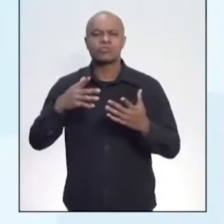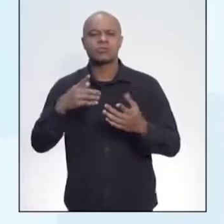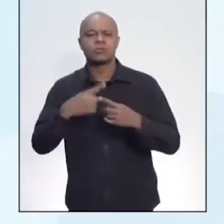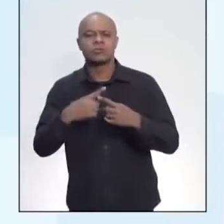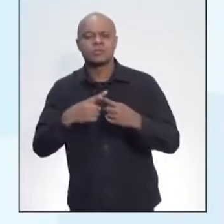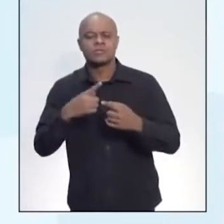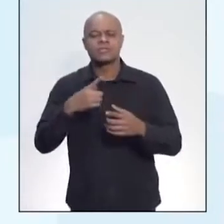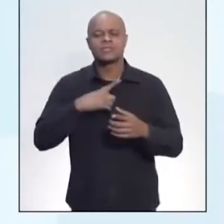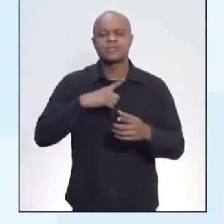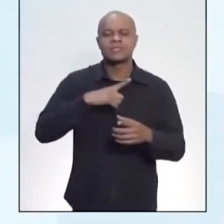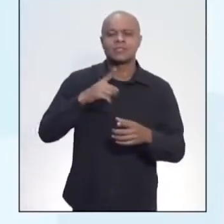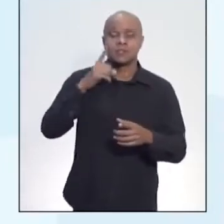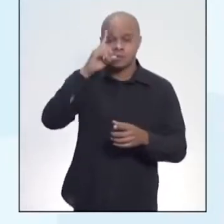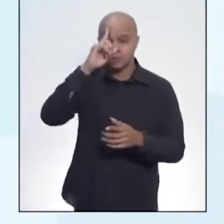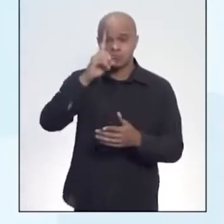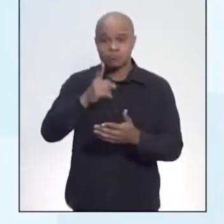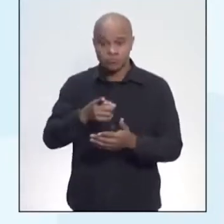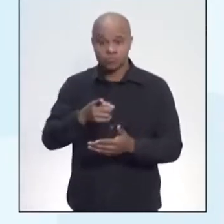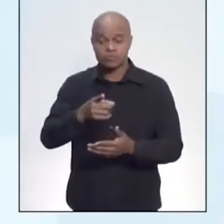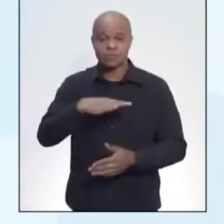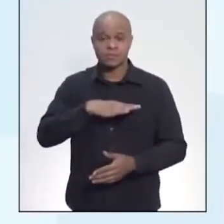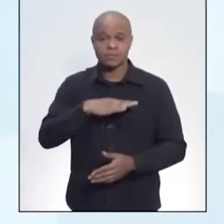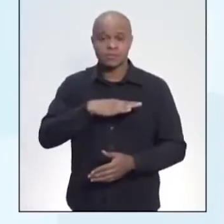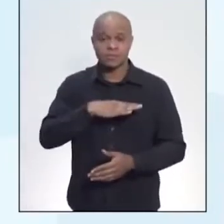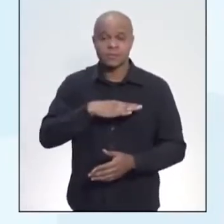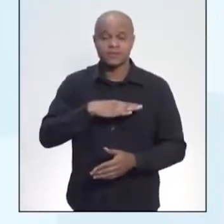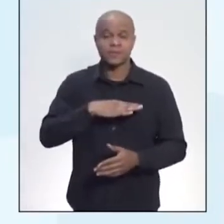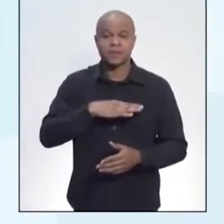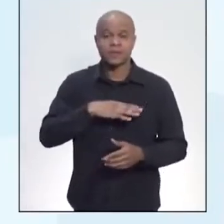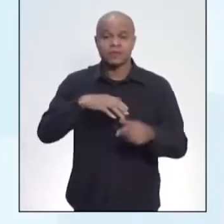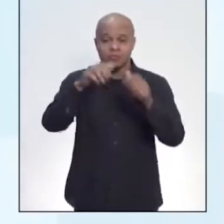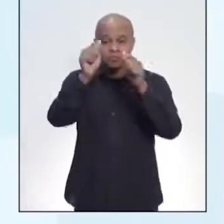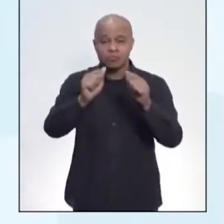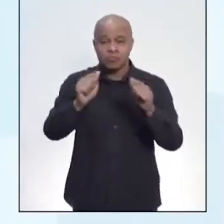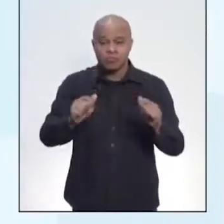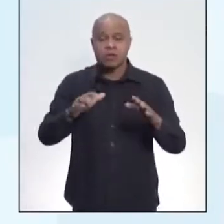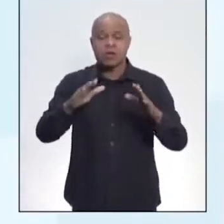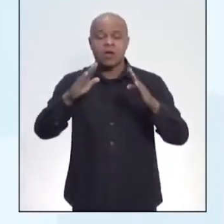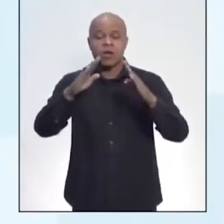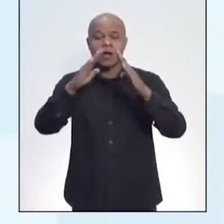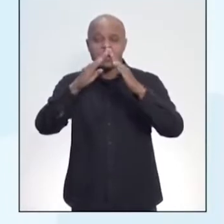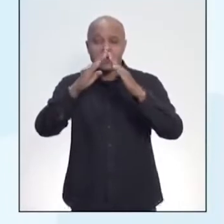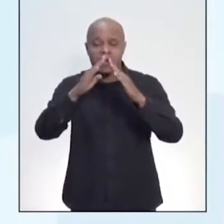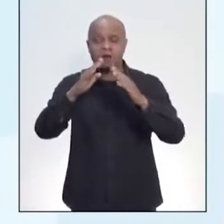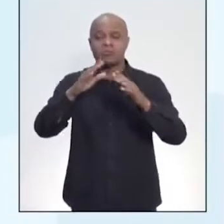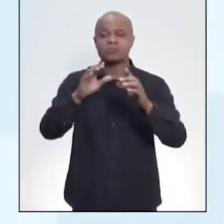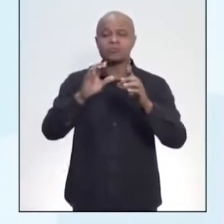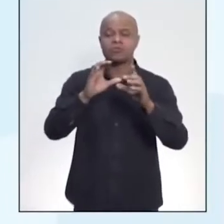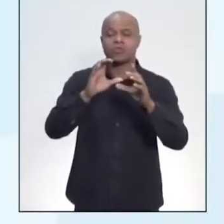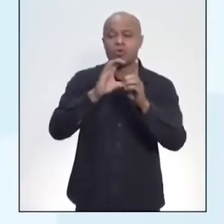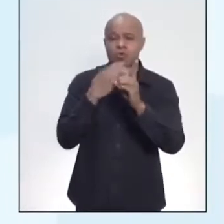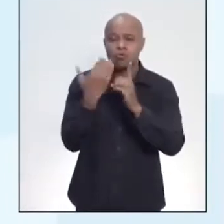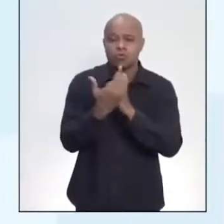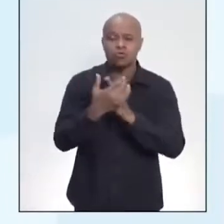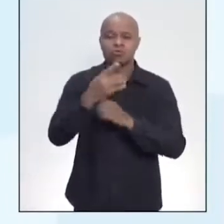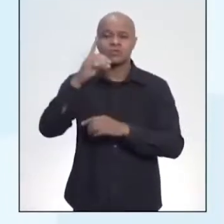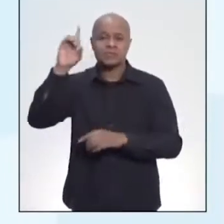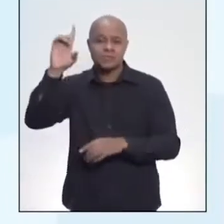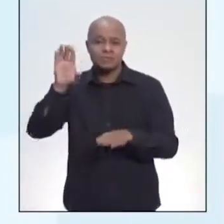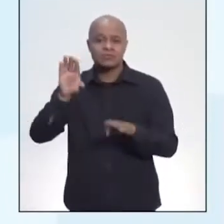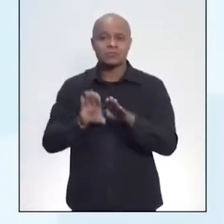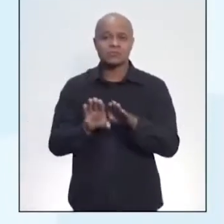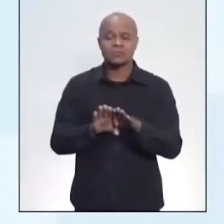eram tomadas na bem no centro estavam os templos que seriam de espaço para celebrações de cultos aos Deuses